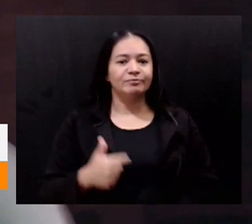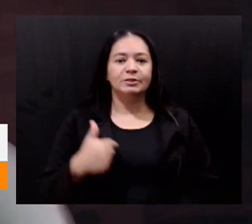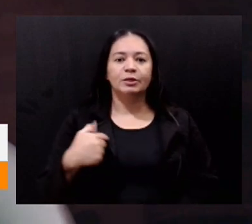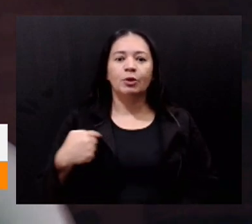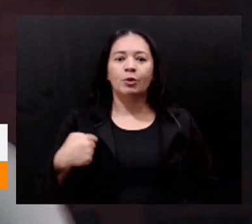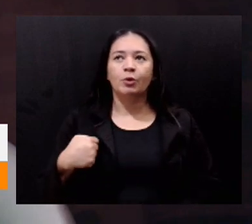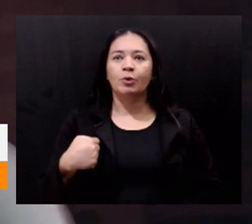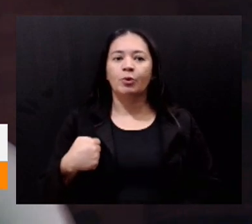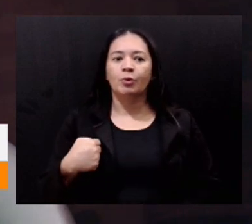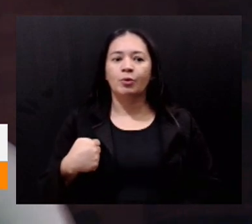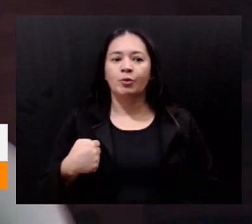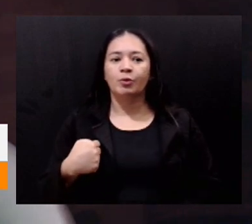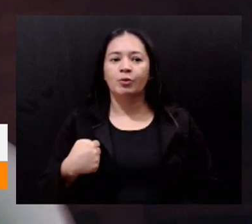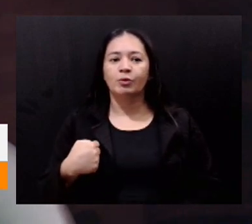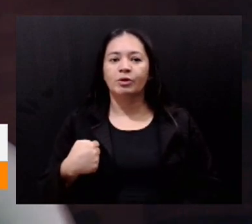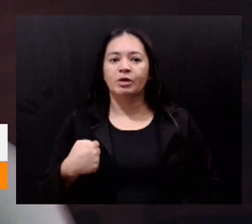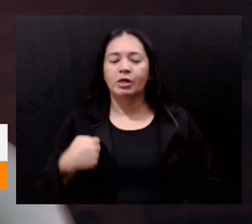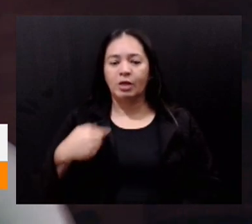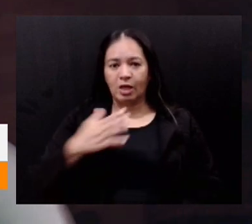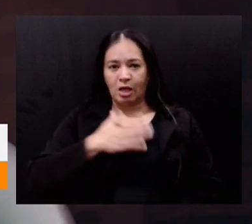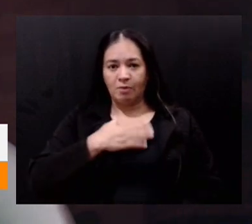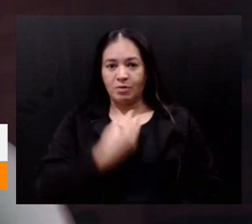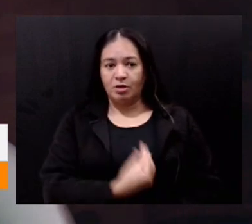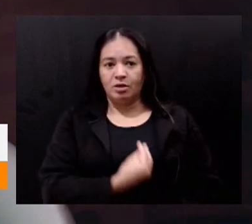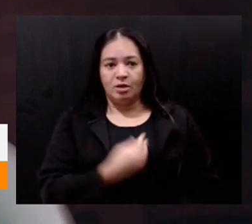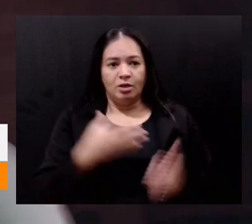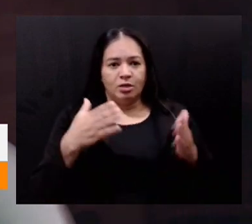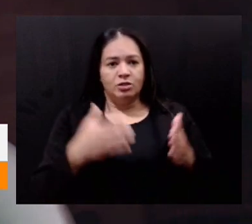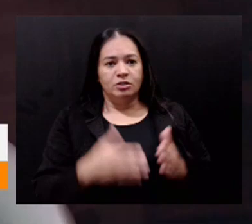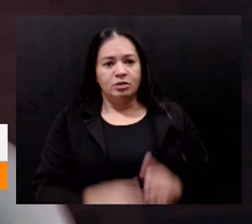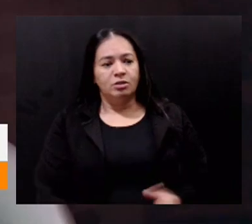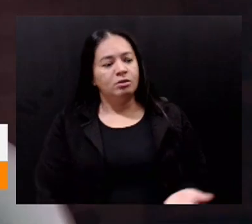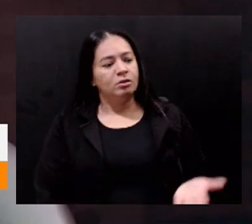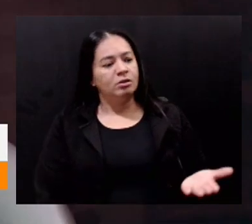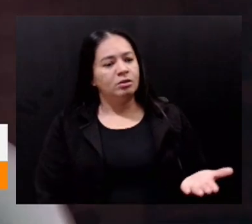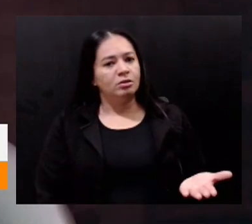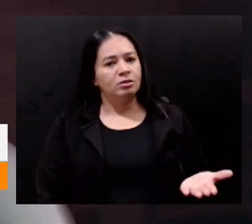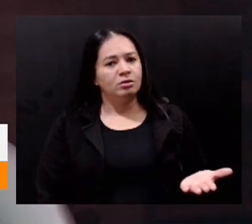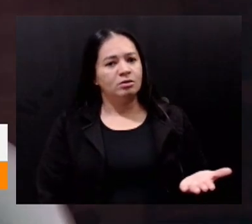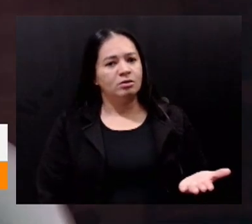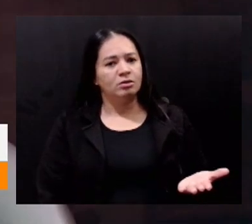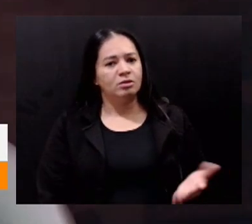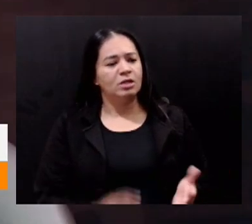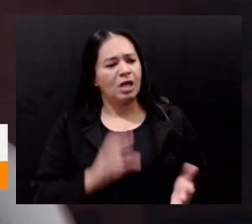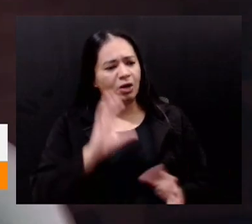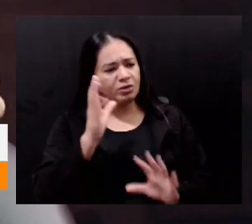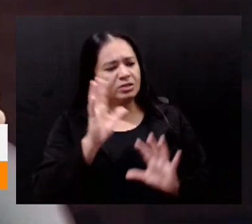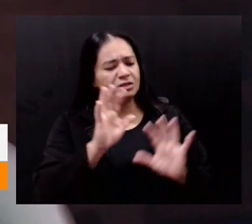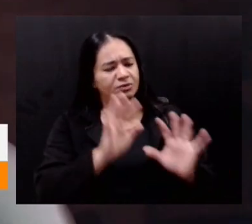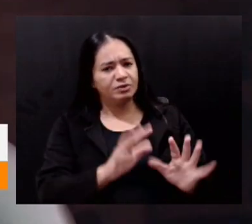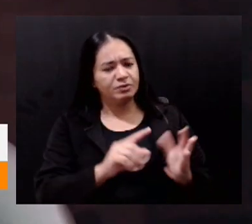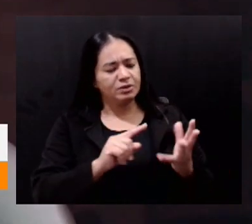para minha vida, de chegar para a pessoa e falar: olha, aconteceu isso, aconteceu. Colocar realmente, dê